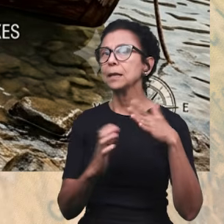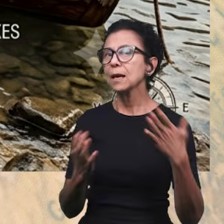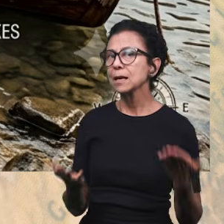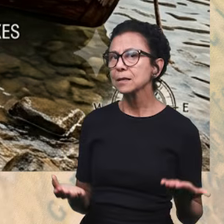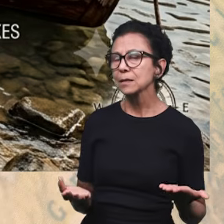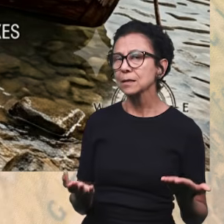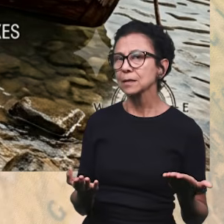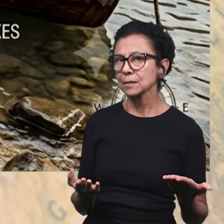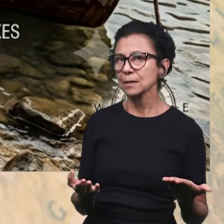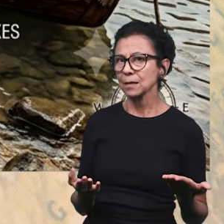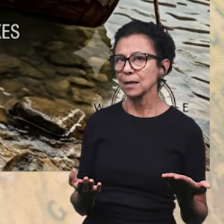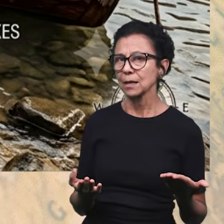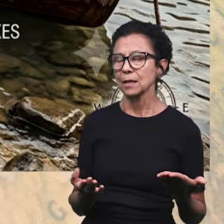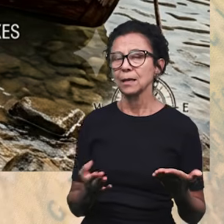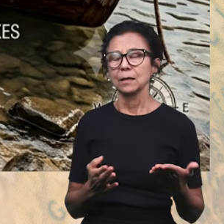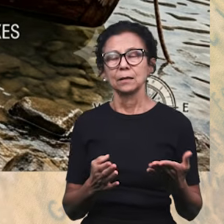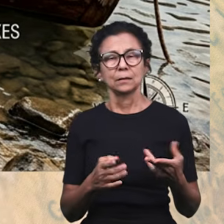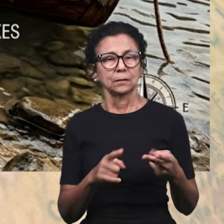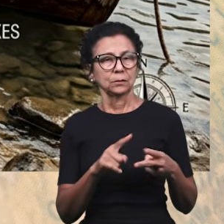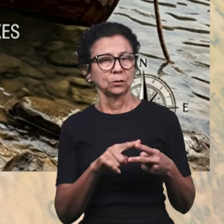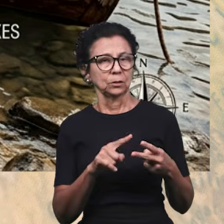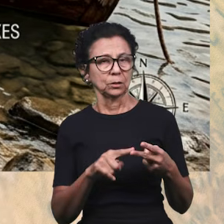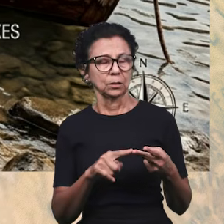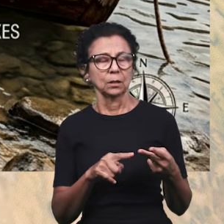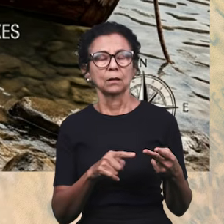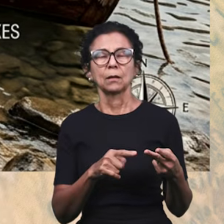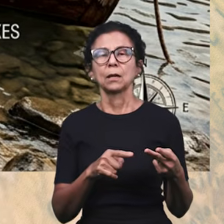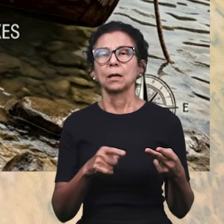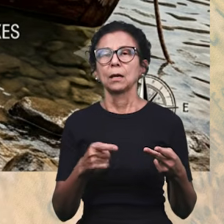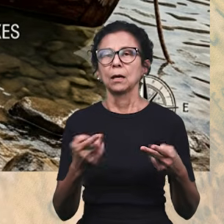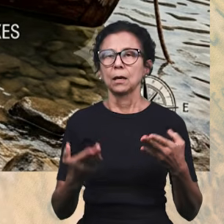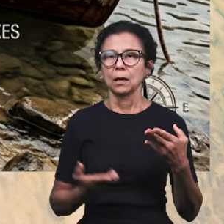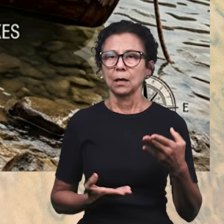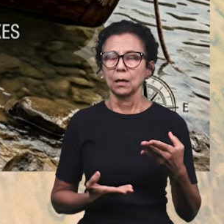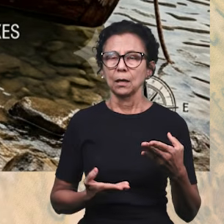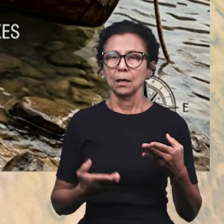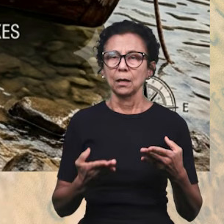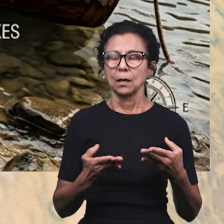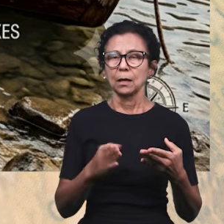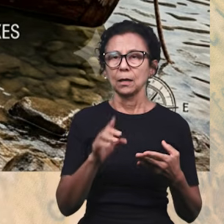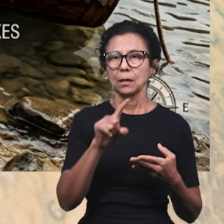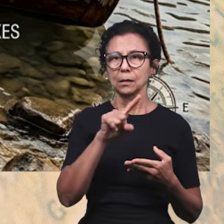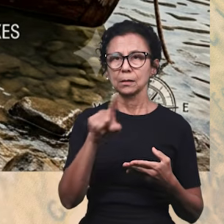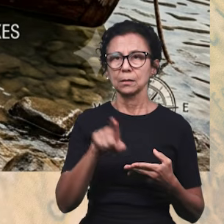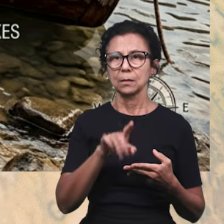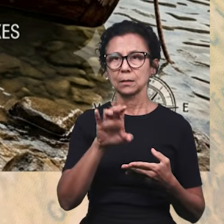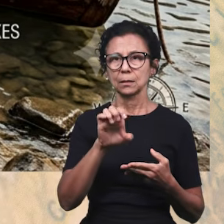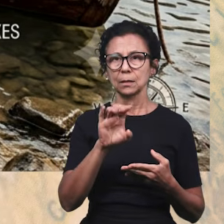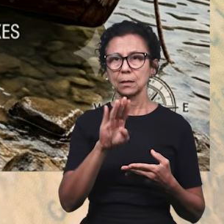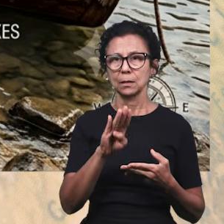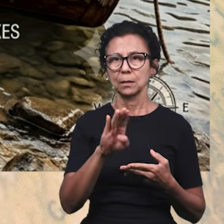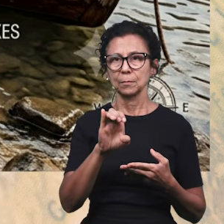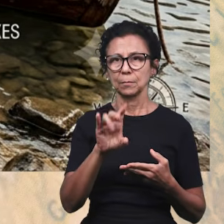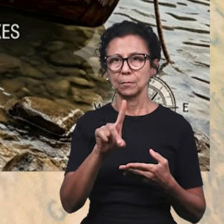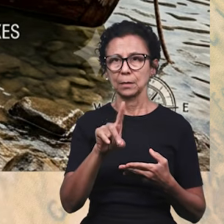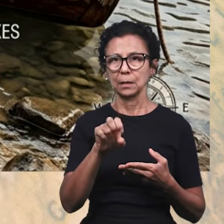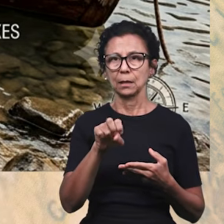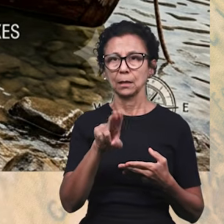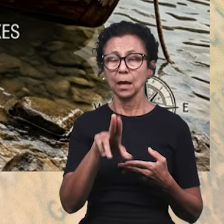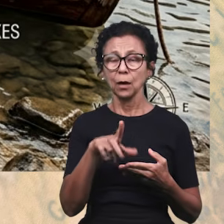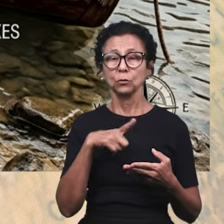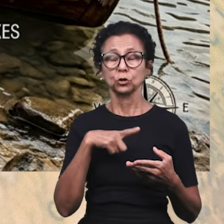caso de Zebedeu, seus empregados, seus 2 filhos. Temos Pedro e André, irmãos. Então,